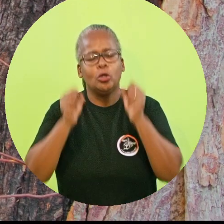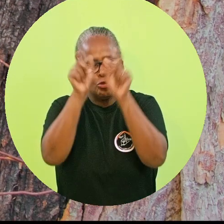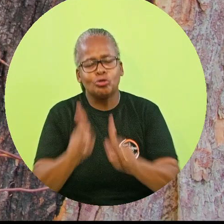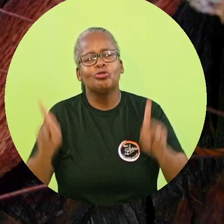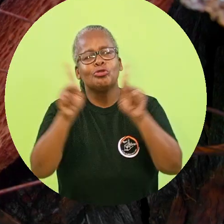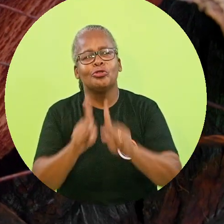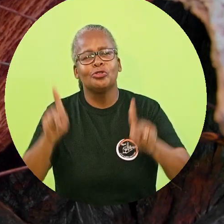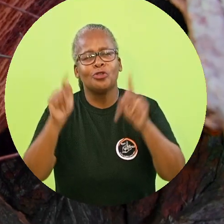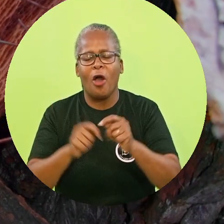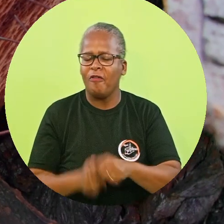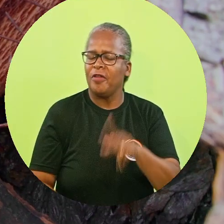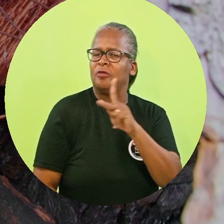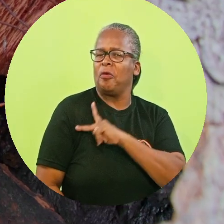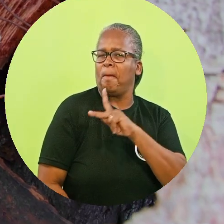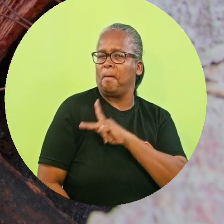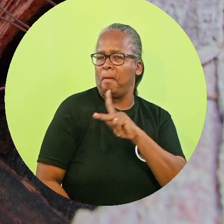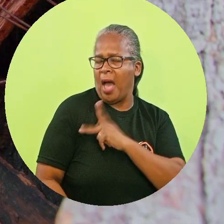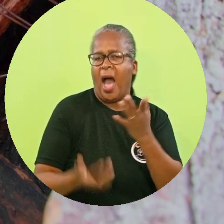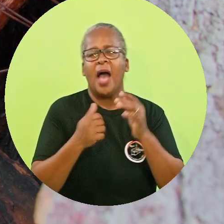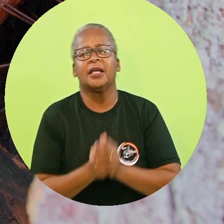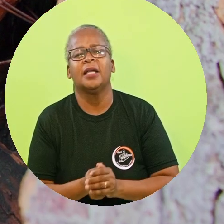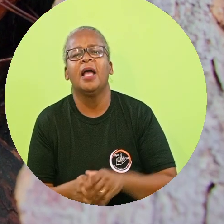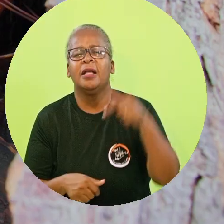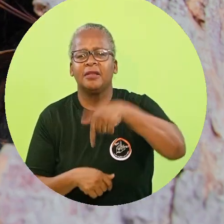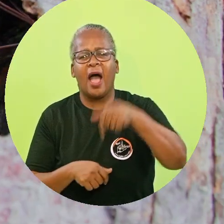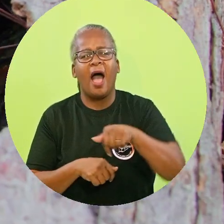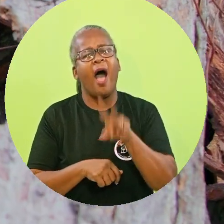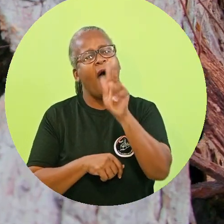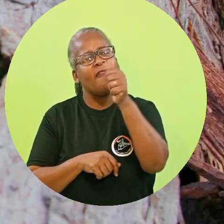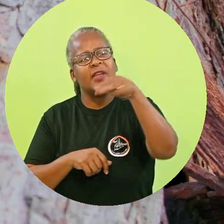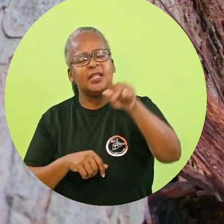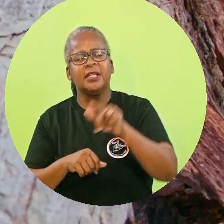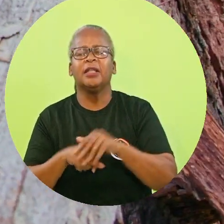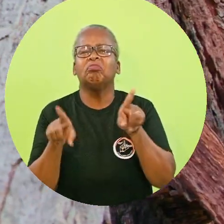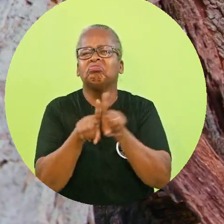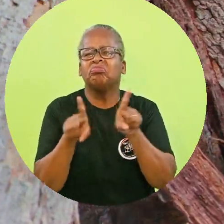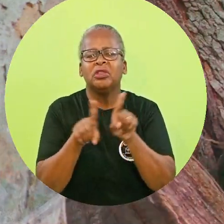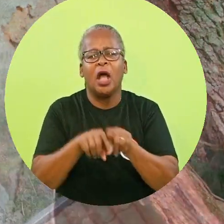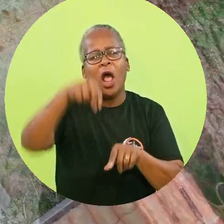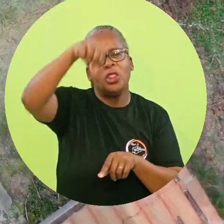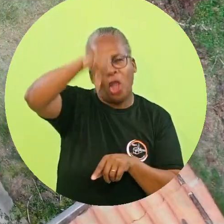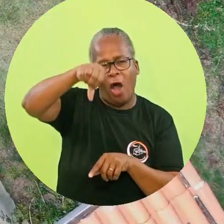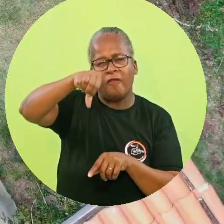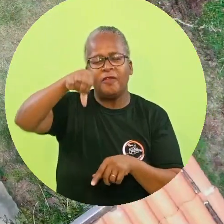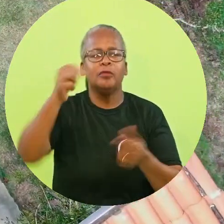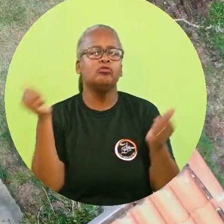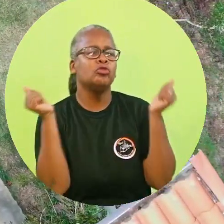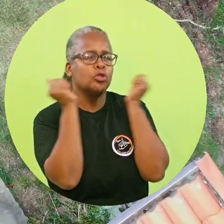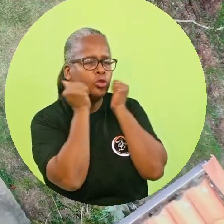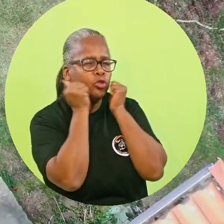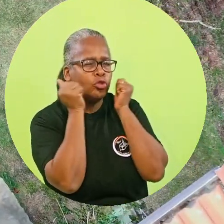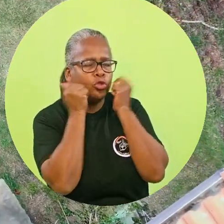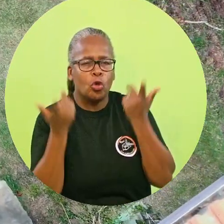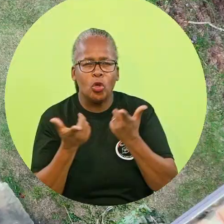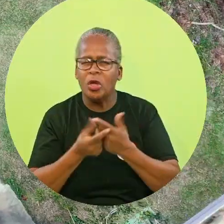Parque Industrial, do Jardim das Indústrias, do Jardim Alvorada, da Avenida Anchieta, da Avenida 9 de Julho e de outros lugares